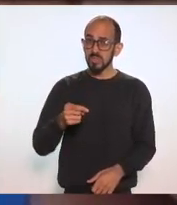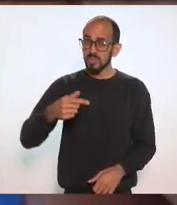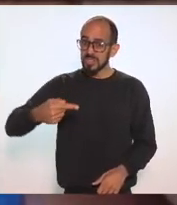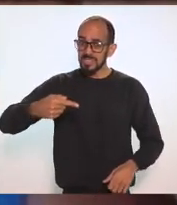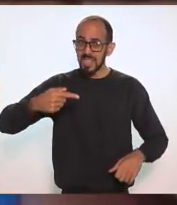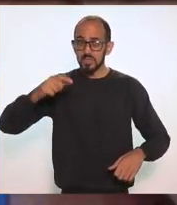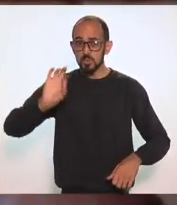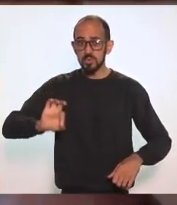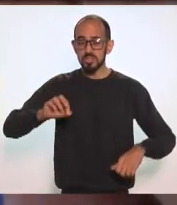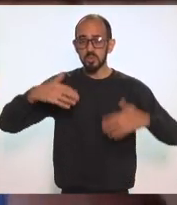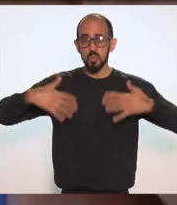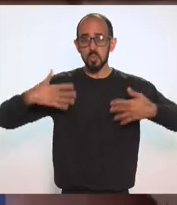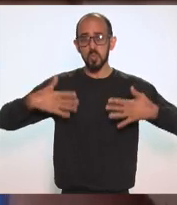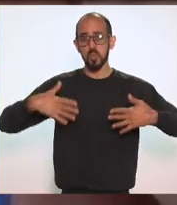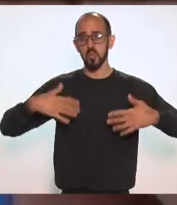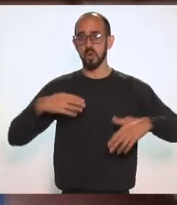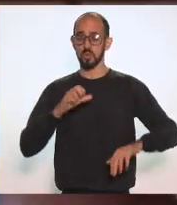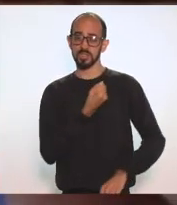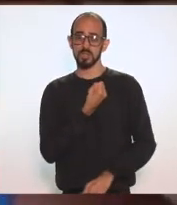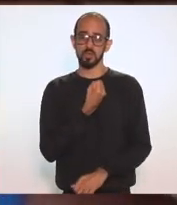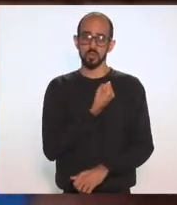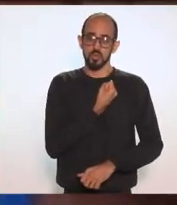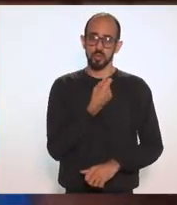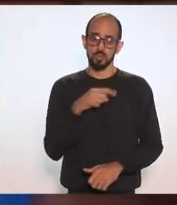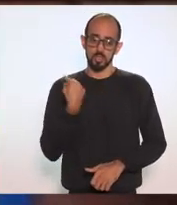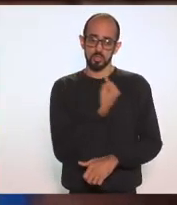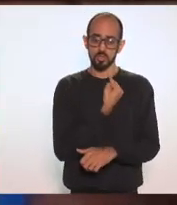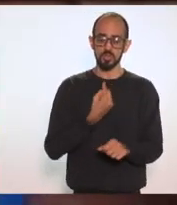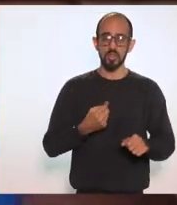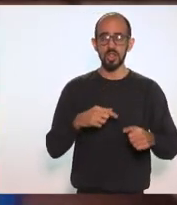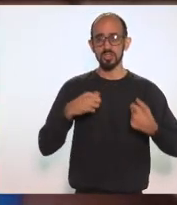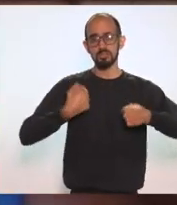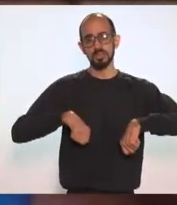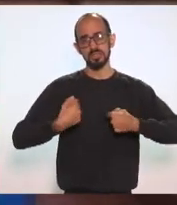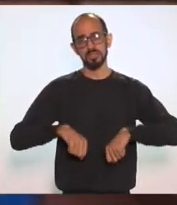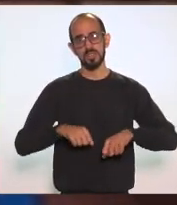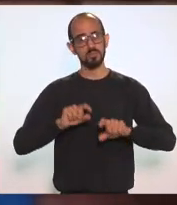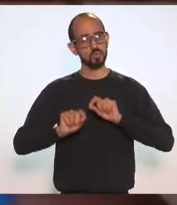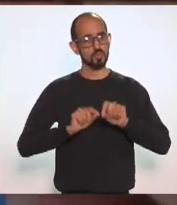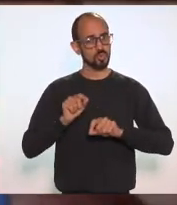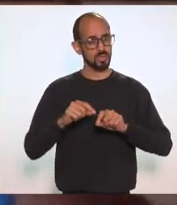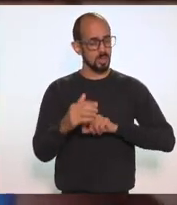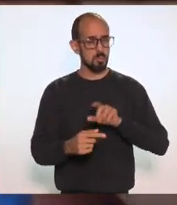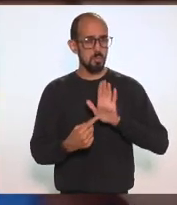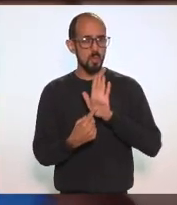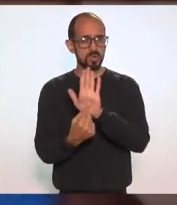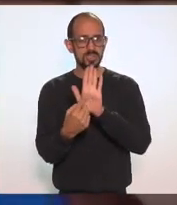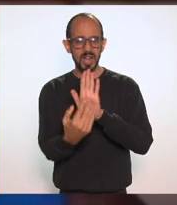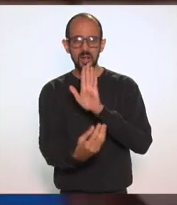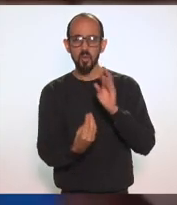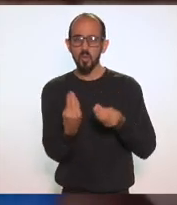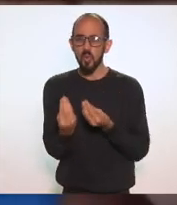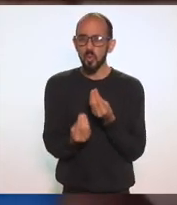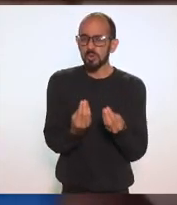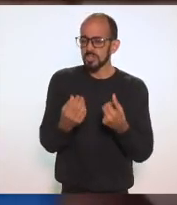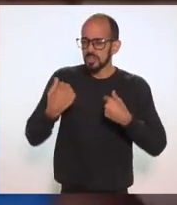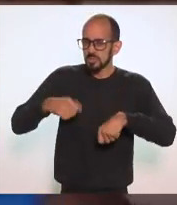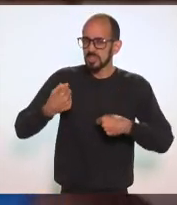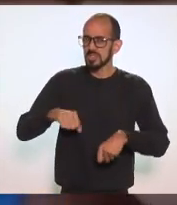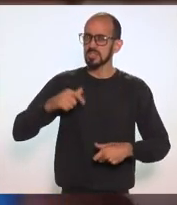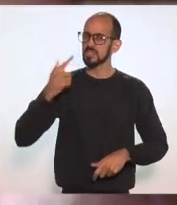88,7%. Então, com esses números, eu vou encerrando aqui, deputada Célia, ressaltando o quanto a gente precisa garantir que